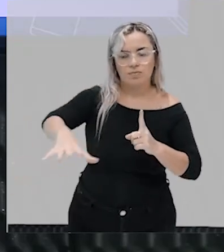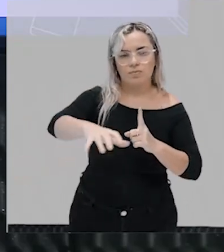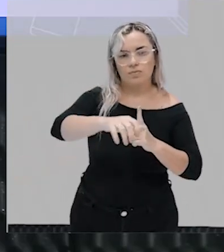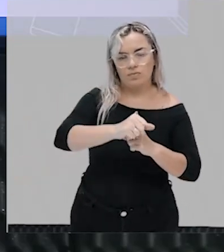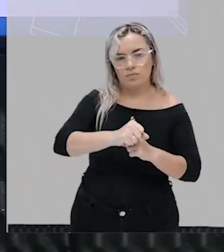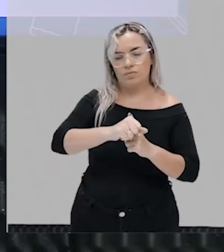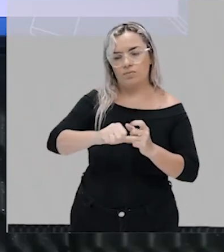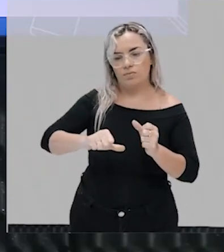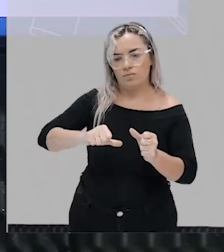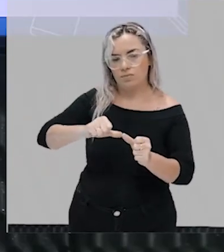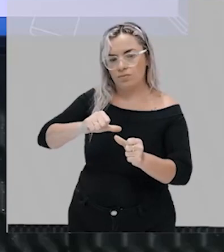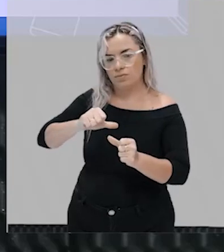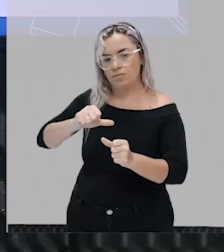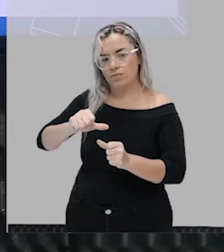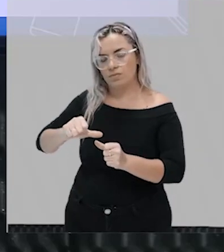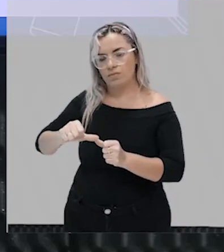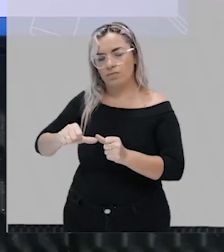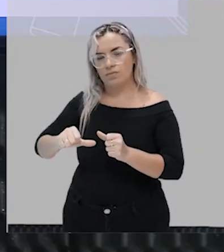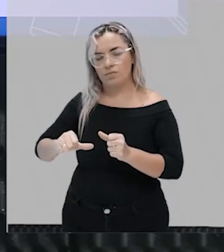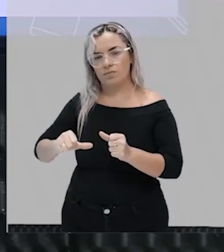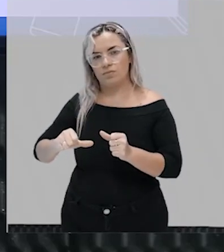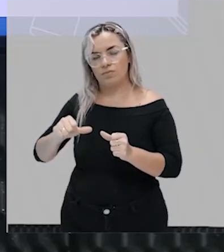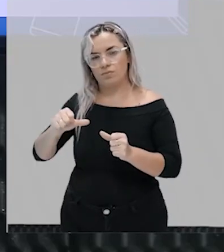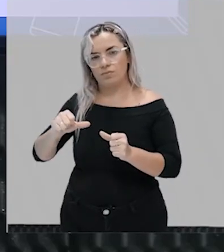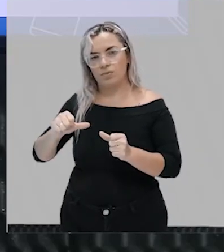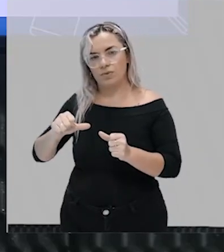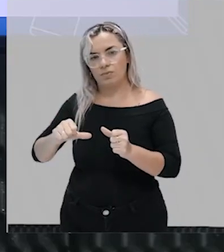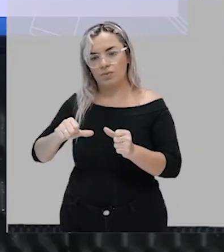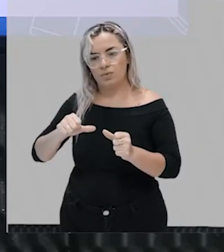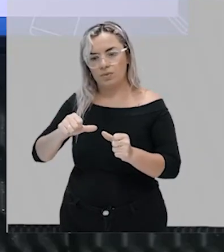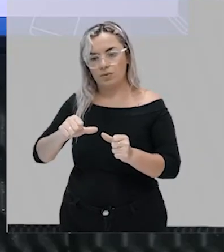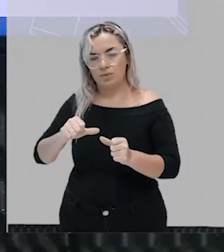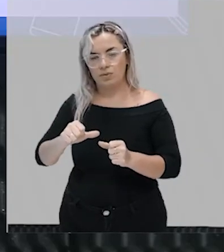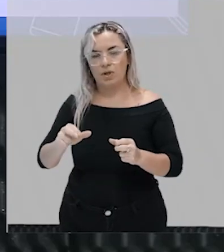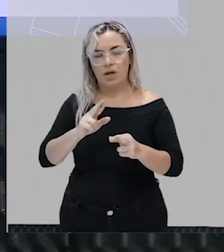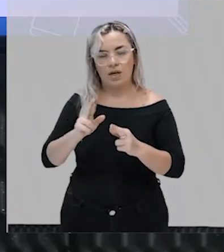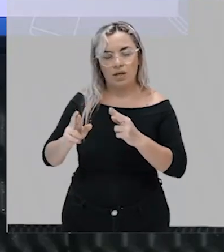torna mutuamente dependentes, tá bom?